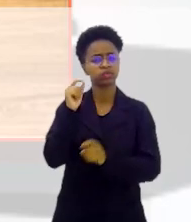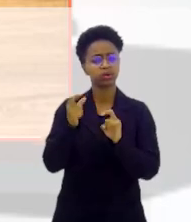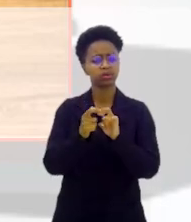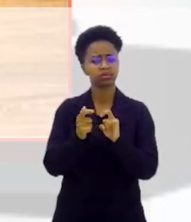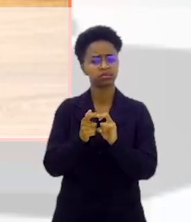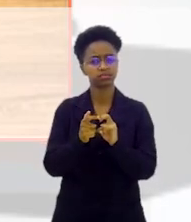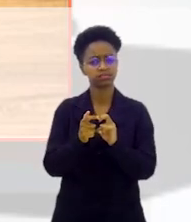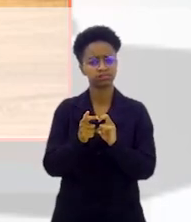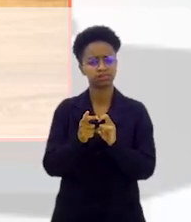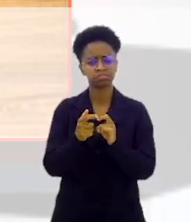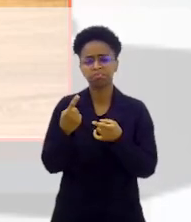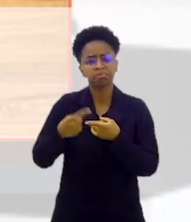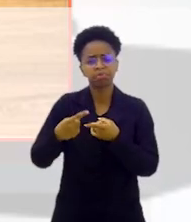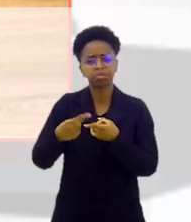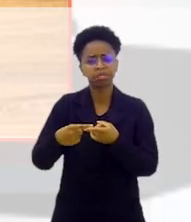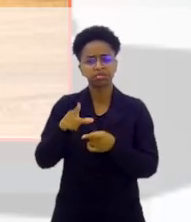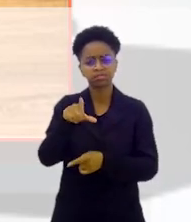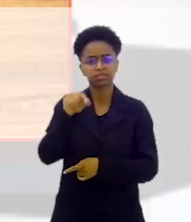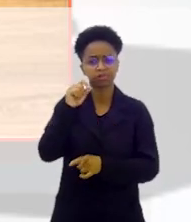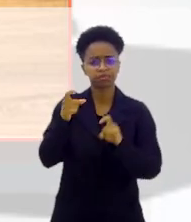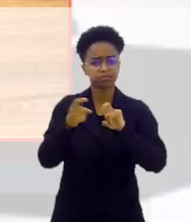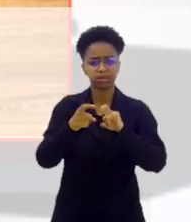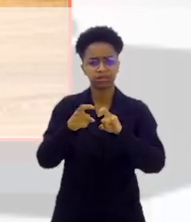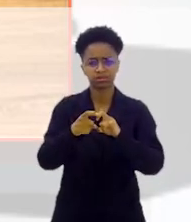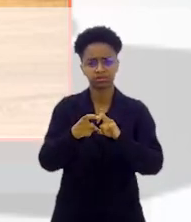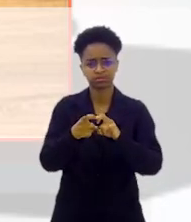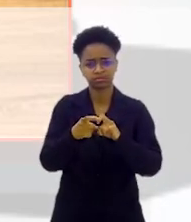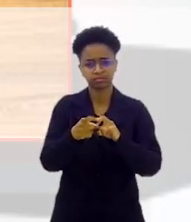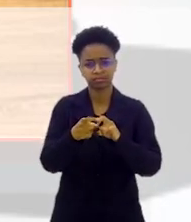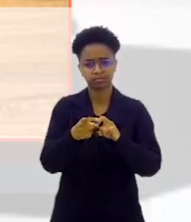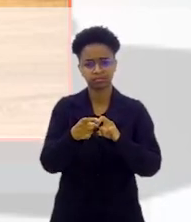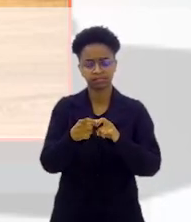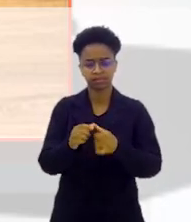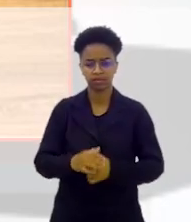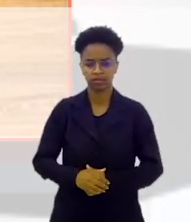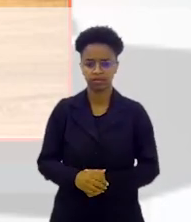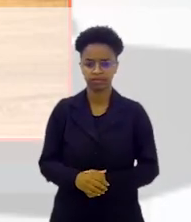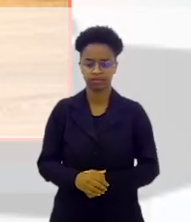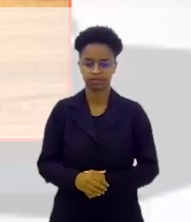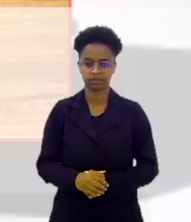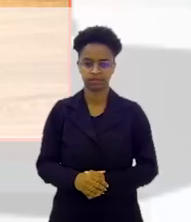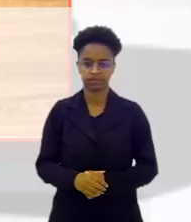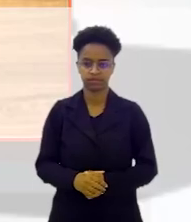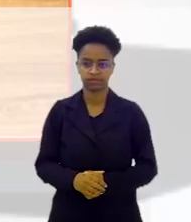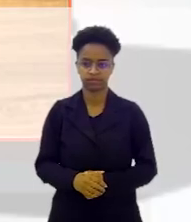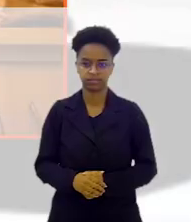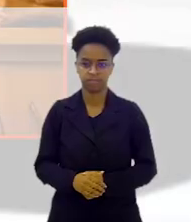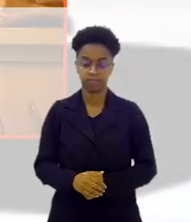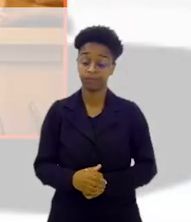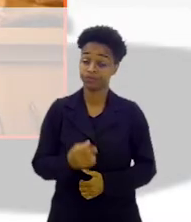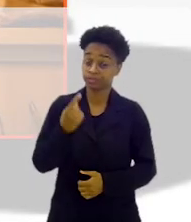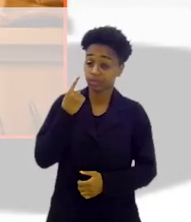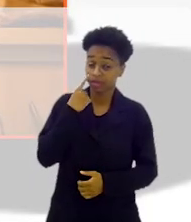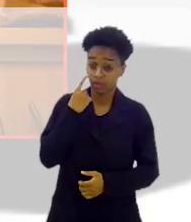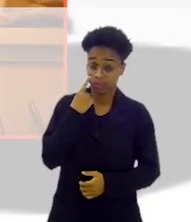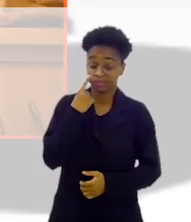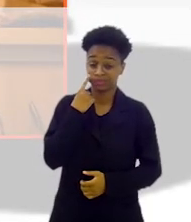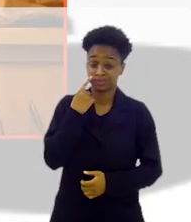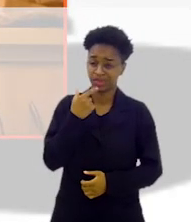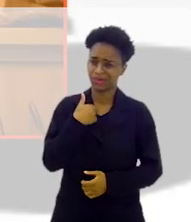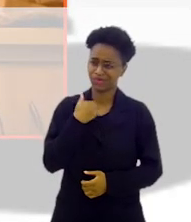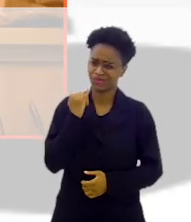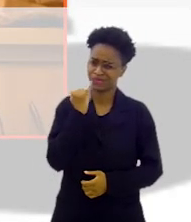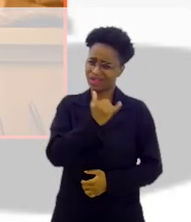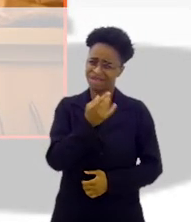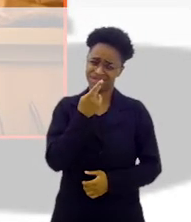você escolhe a medicina? Qual foi o motivo de você ter escolhido essa ciência? Olha,